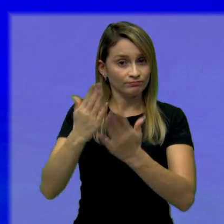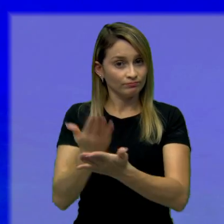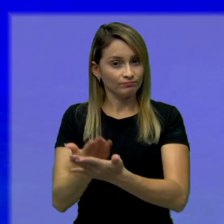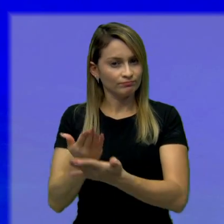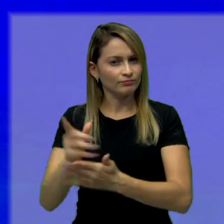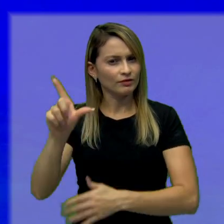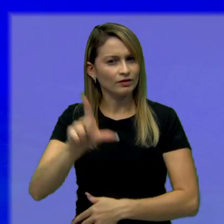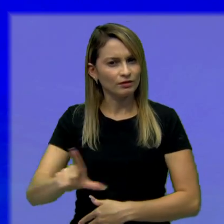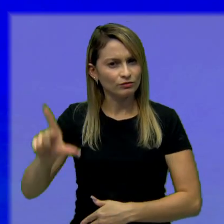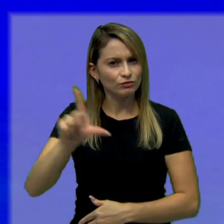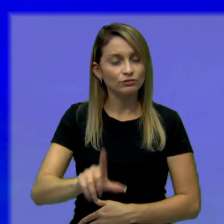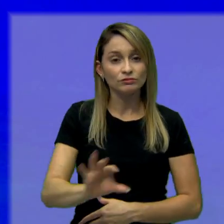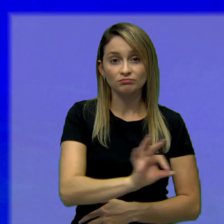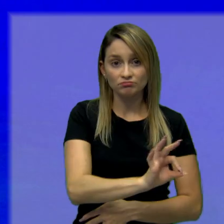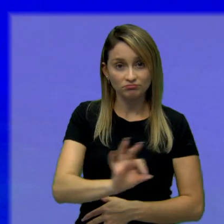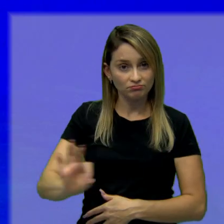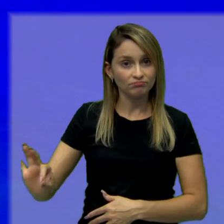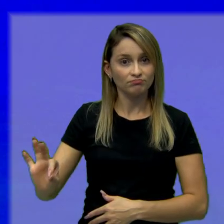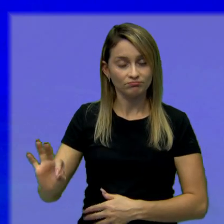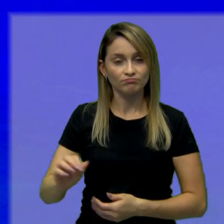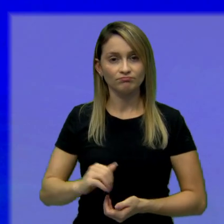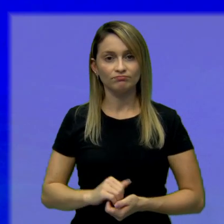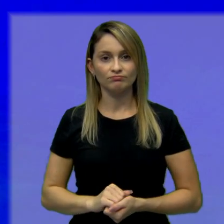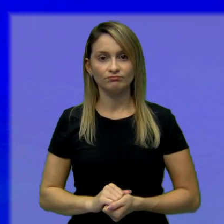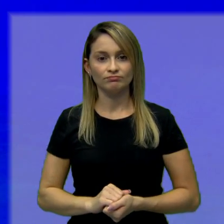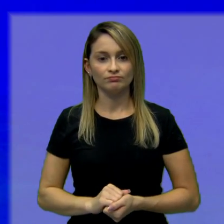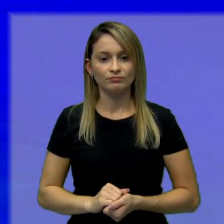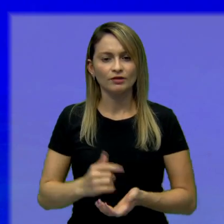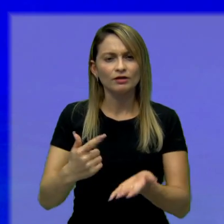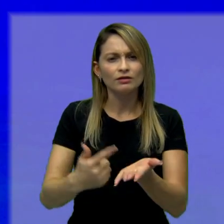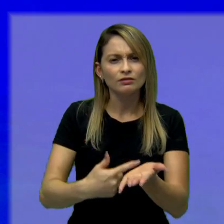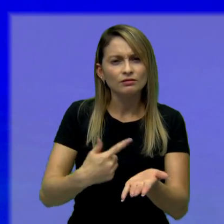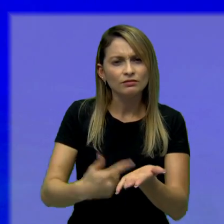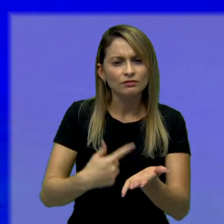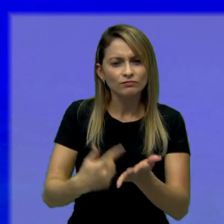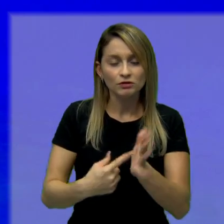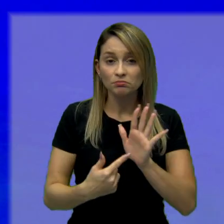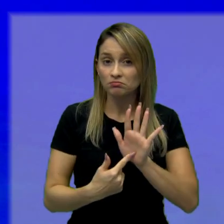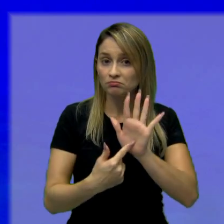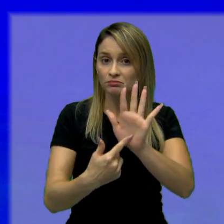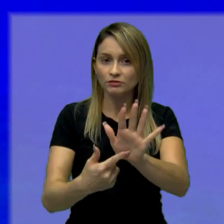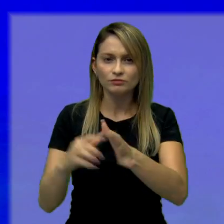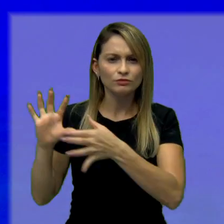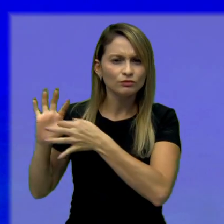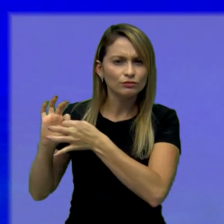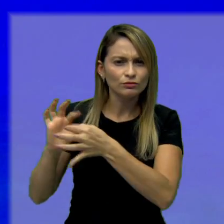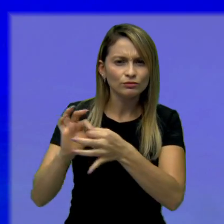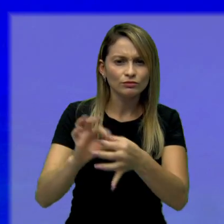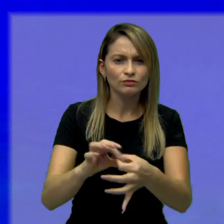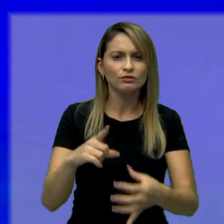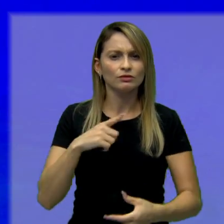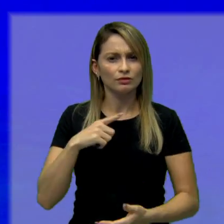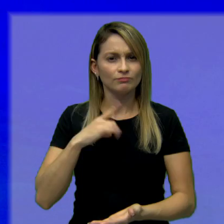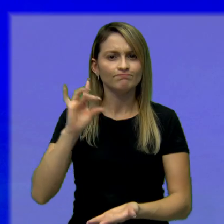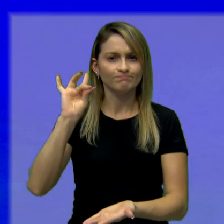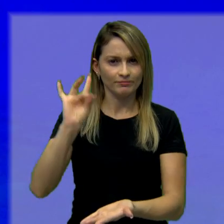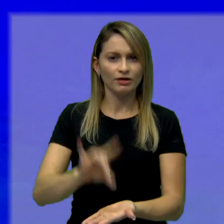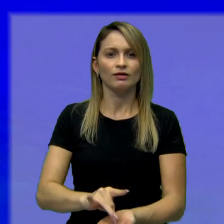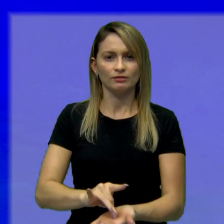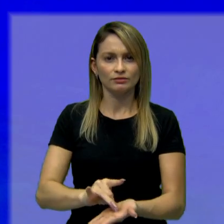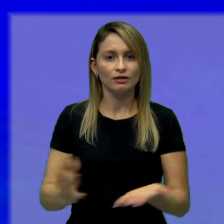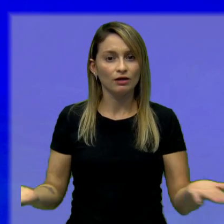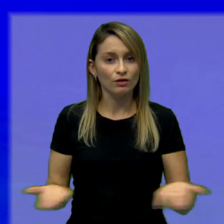parte dessa escola literária que é o modernismo. São obras que vão aparecer nesse contexto para dialogar